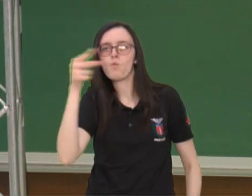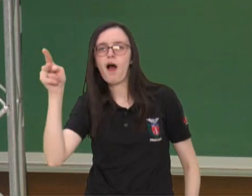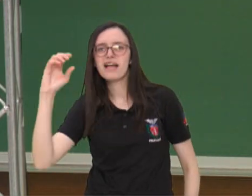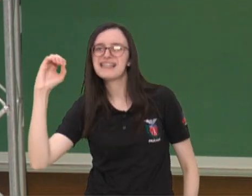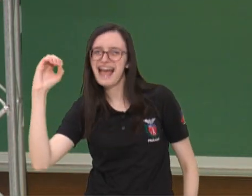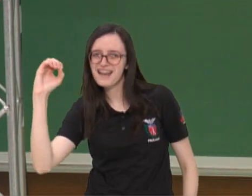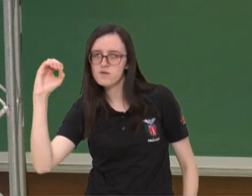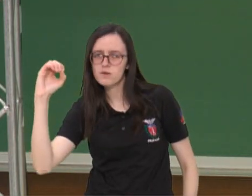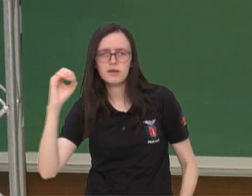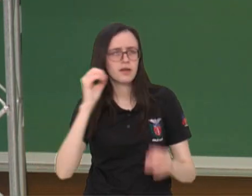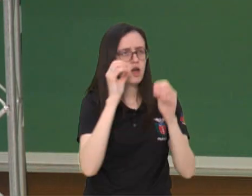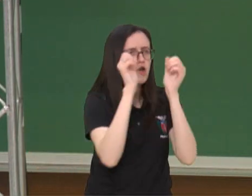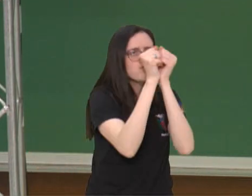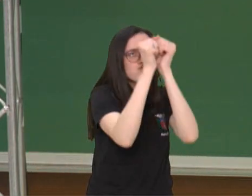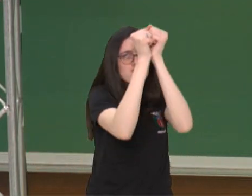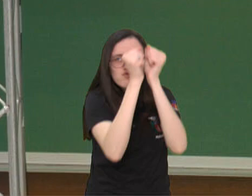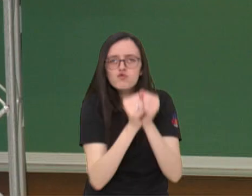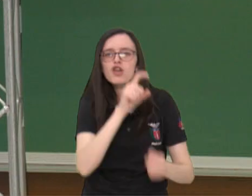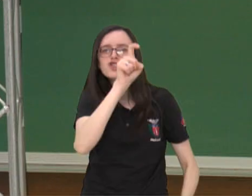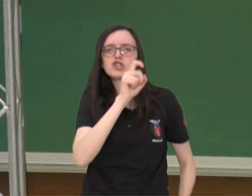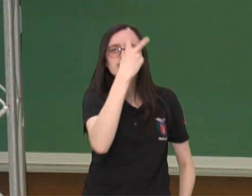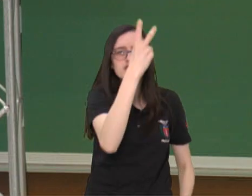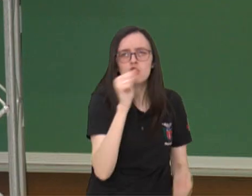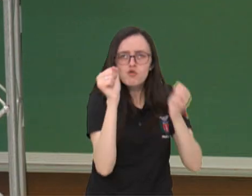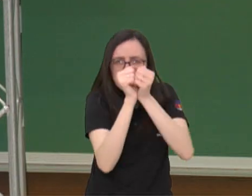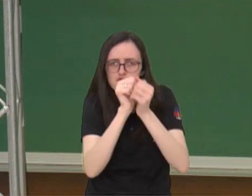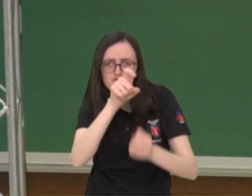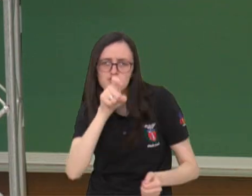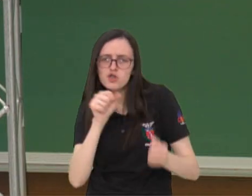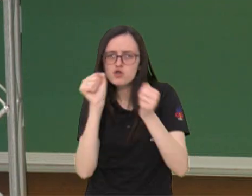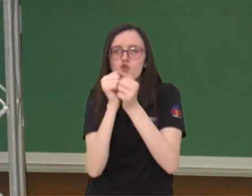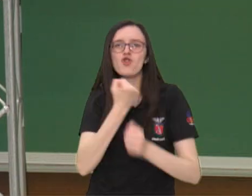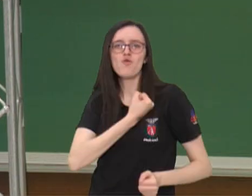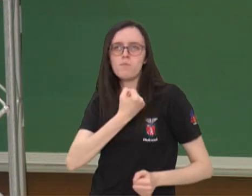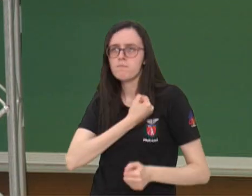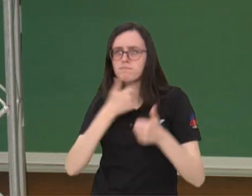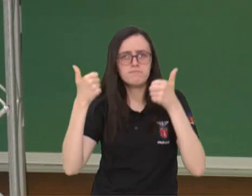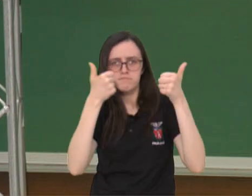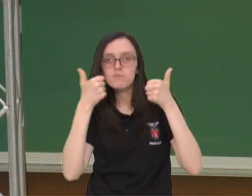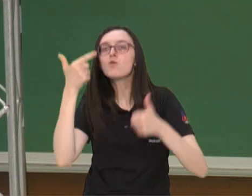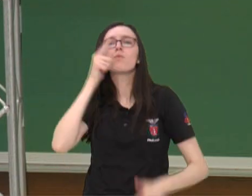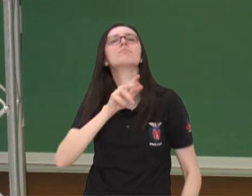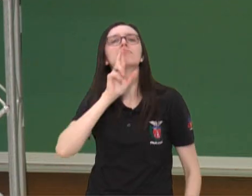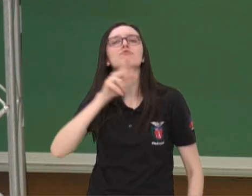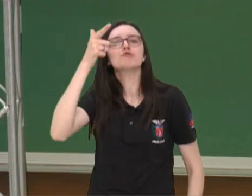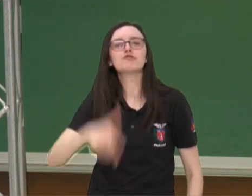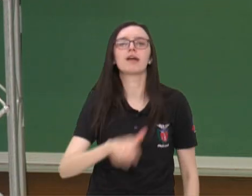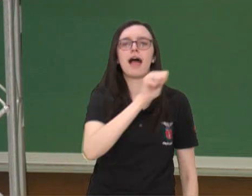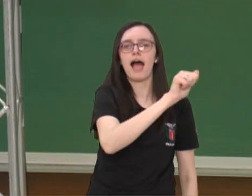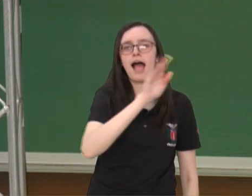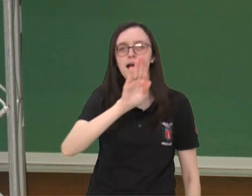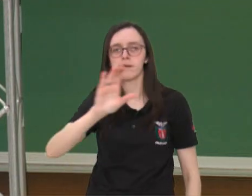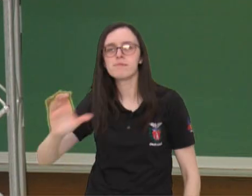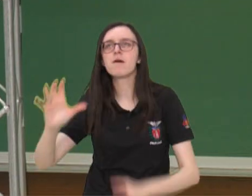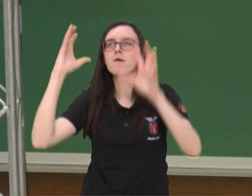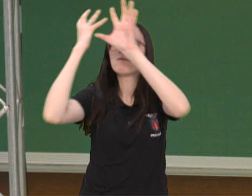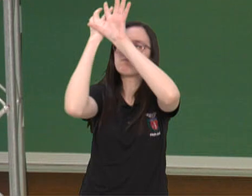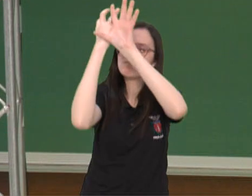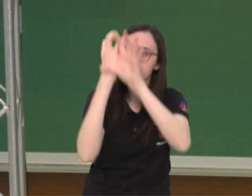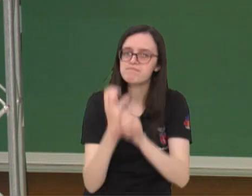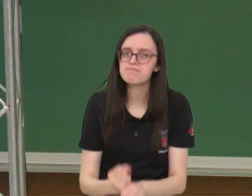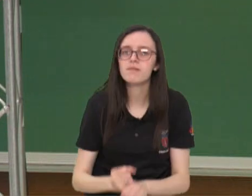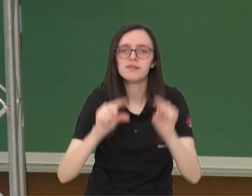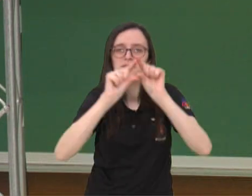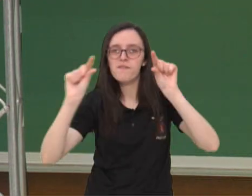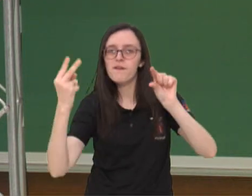termos semelhantes, você identifica novos a, b e c, novos coeficientes. E quando você resolve essa nova equação do segundo grau,